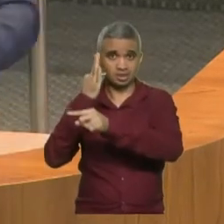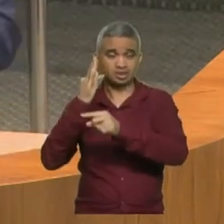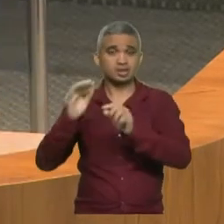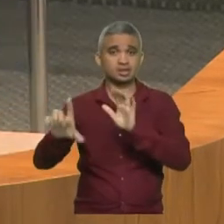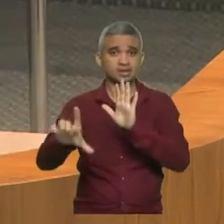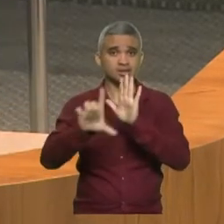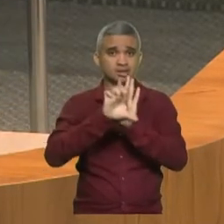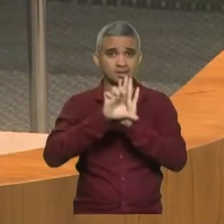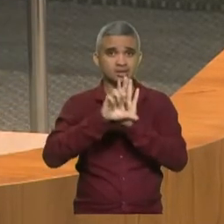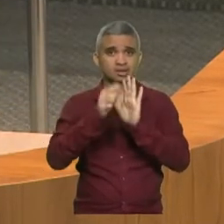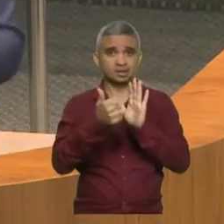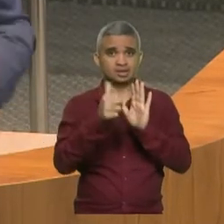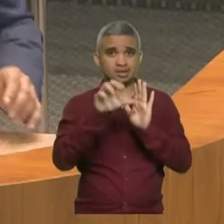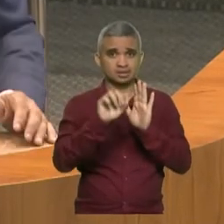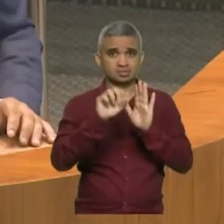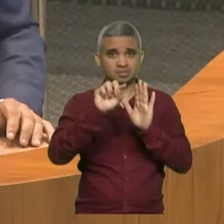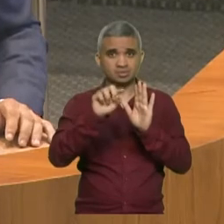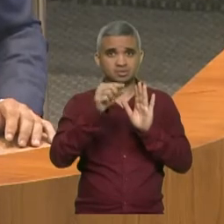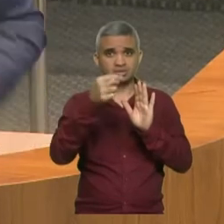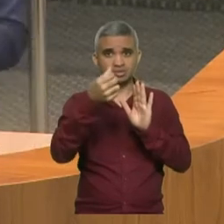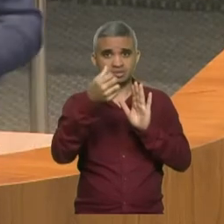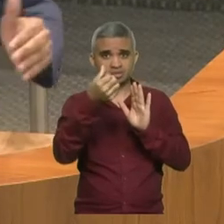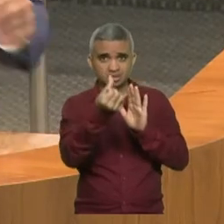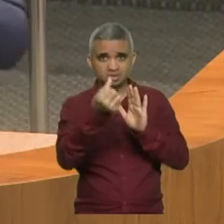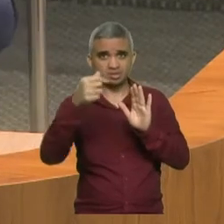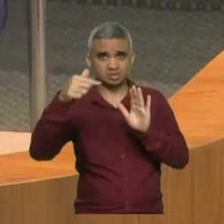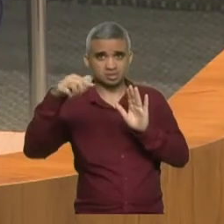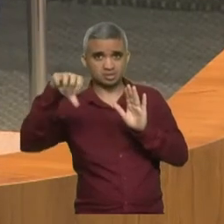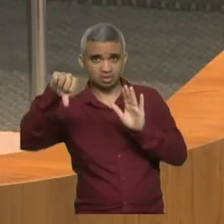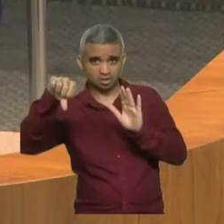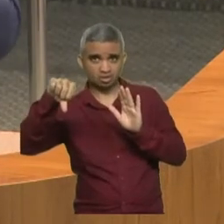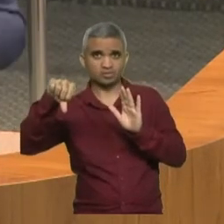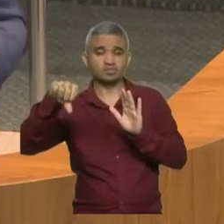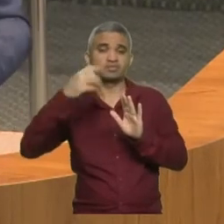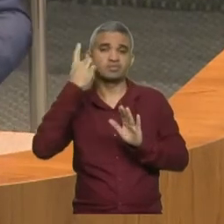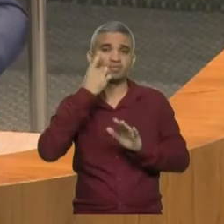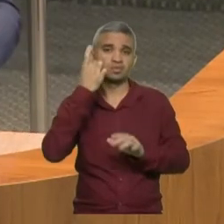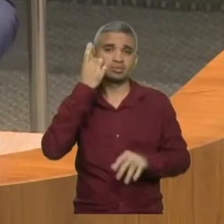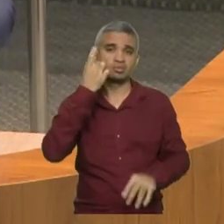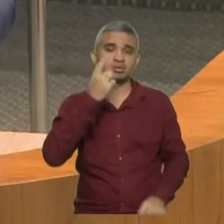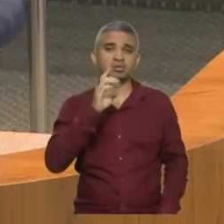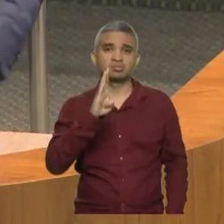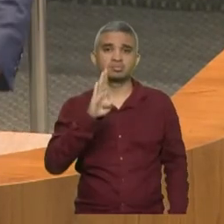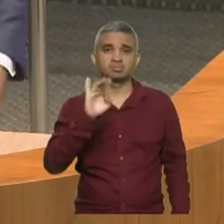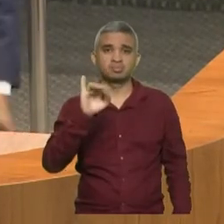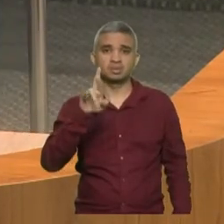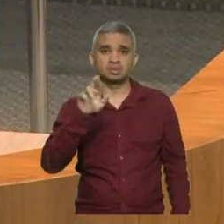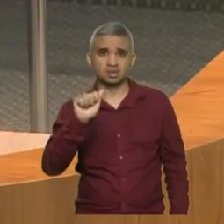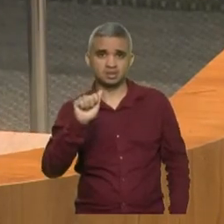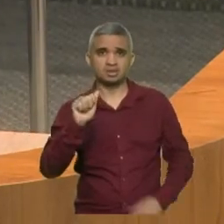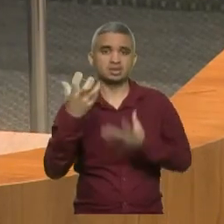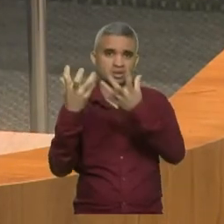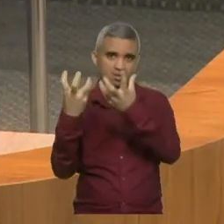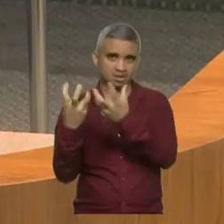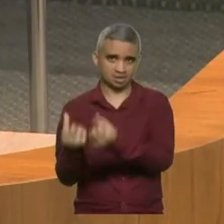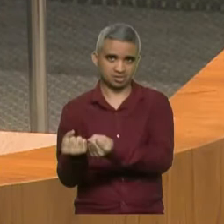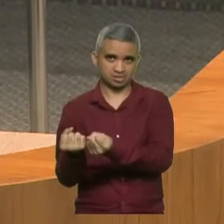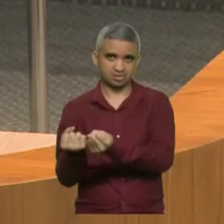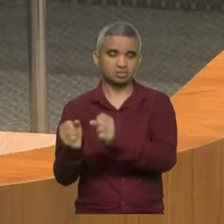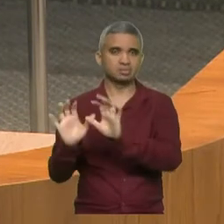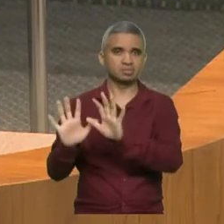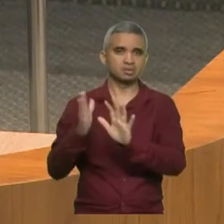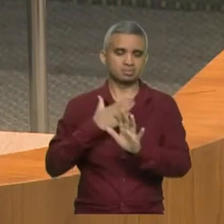10.789, de autoria do deputado Biro do Pindaré, e a nossa não foi sancionada. Veto, nosso projeto recebeu